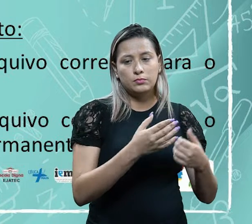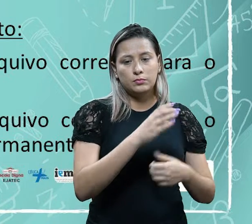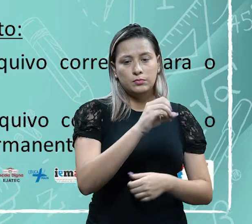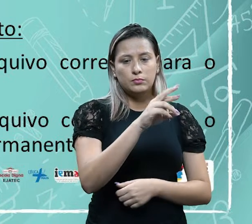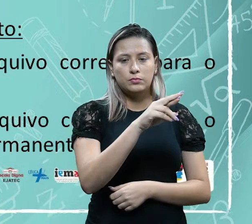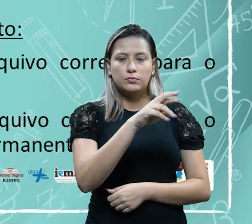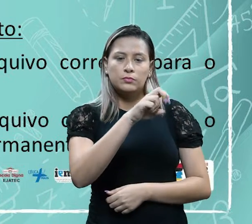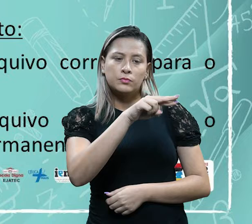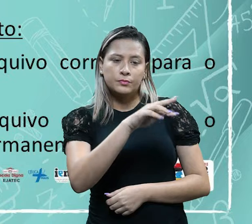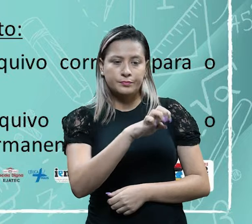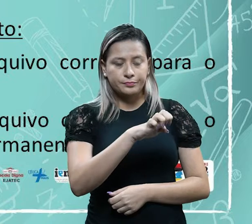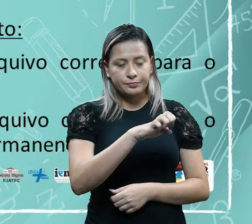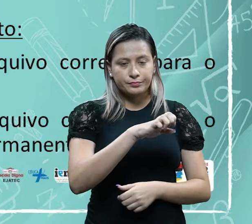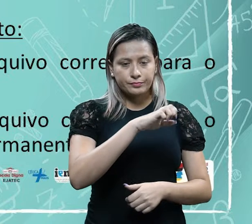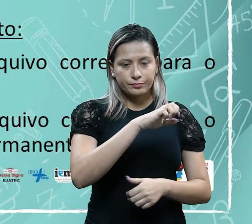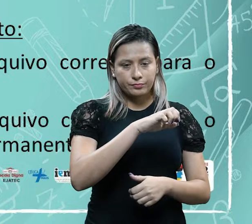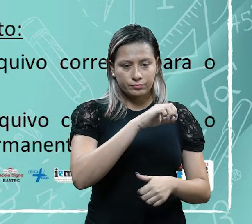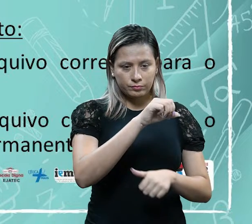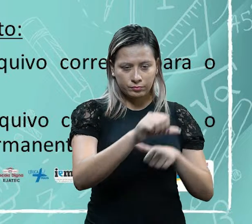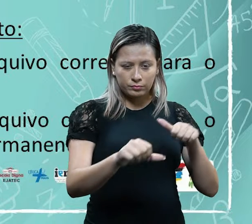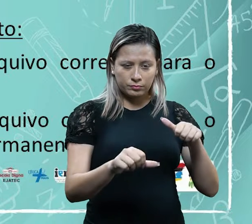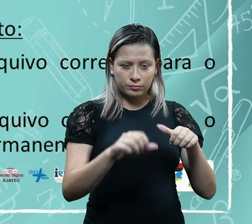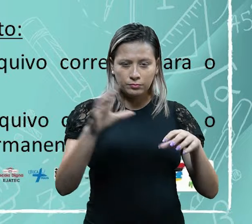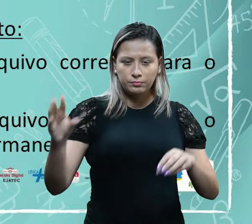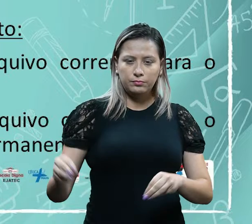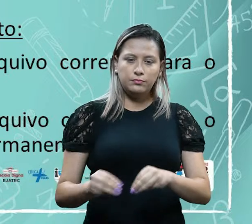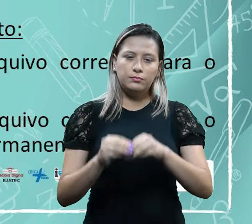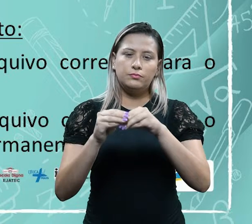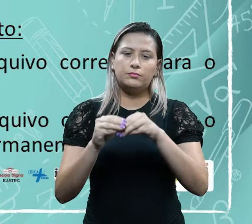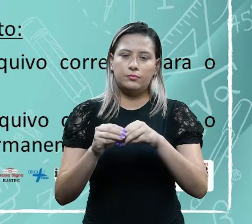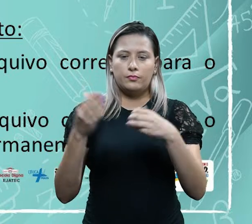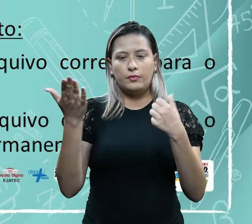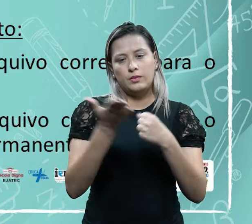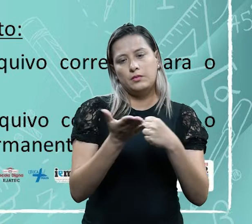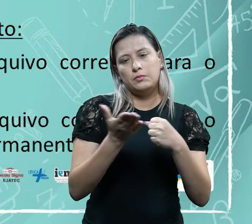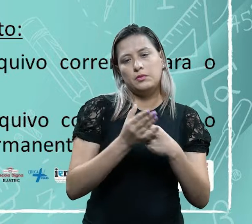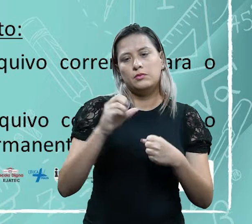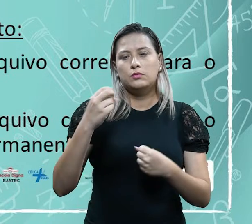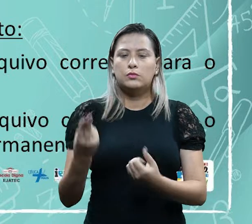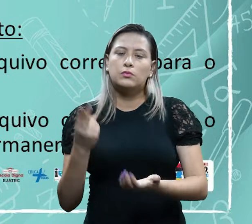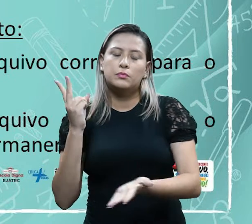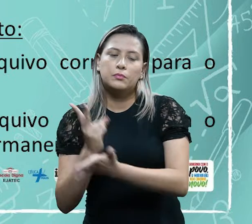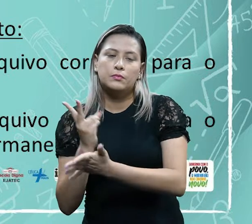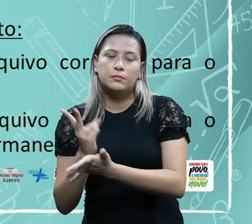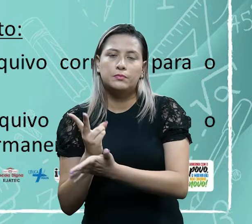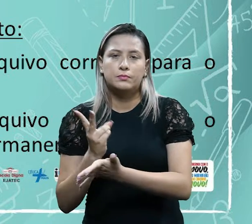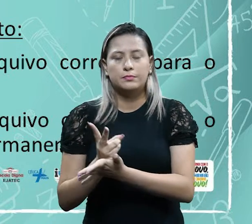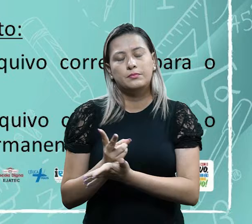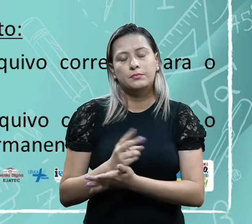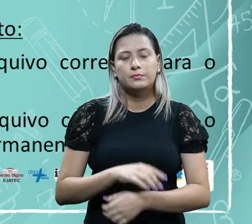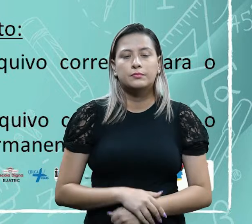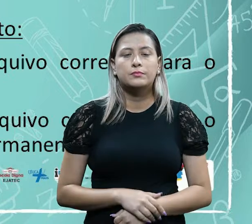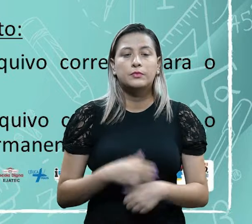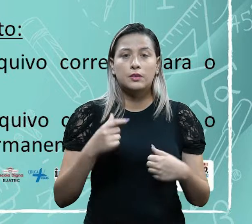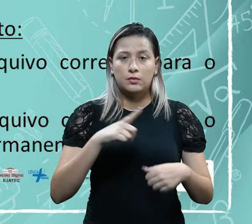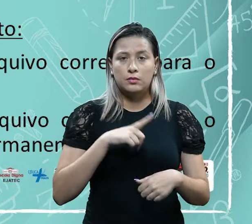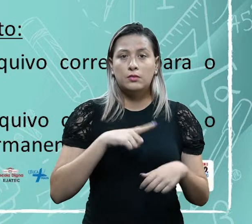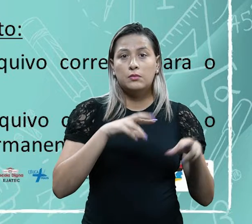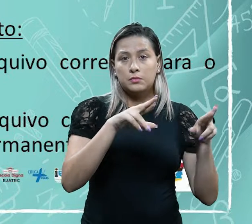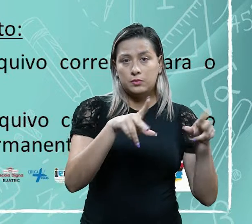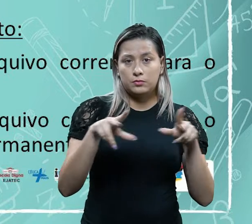arquivo permanente ou do arquivo intermediário para o arquivo permanente. Então, existe